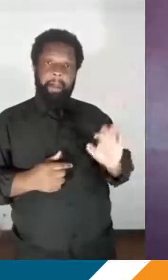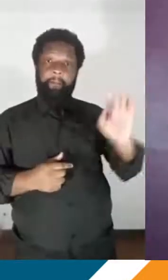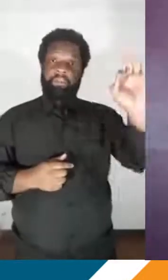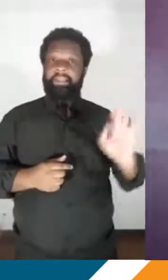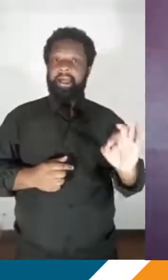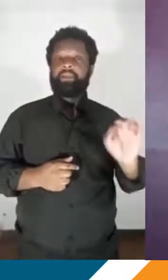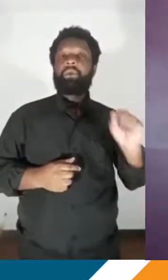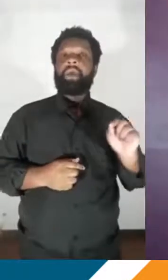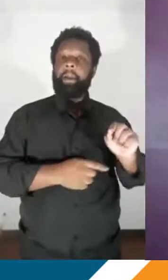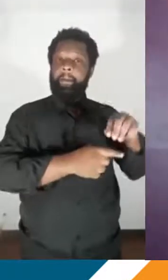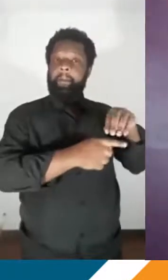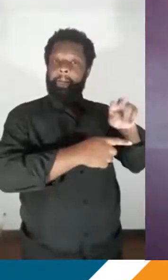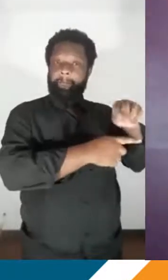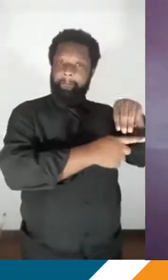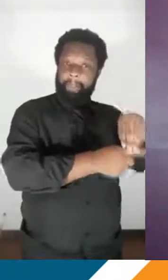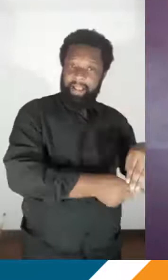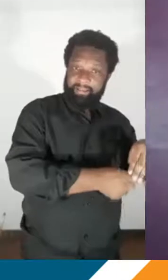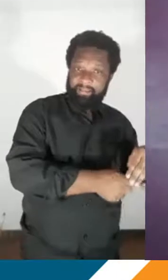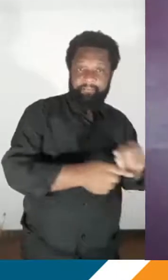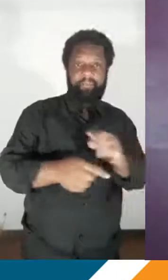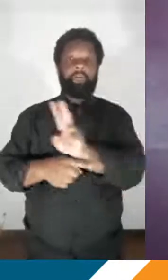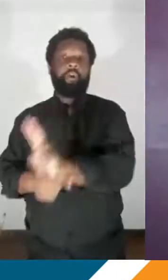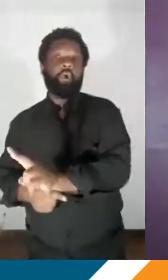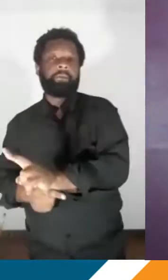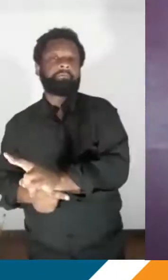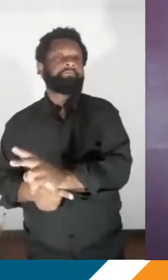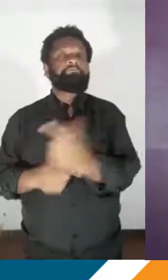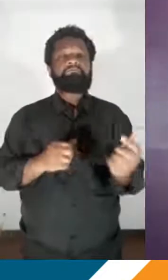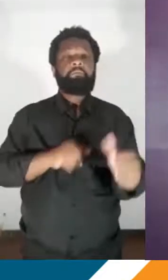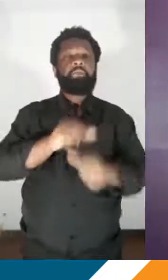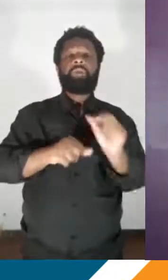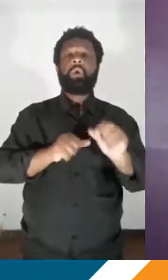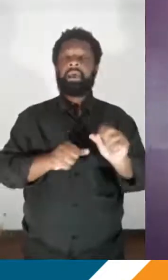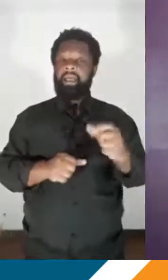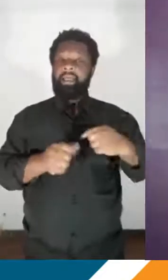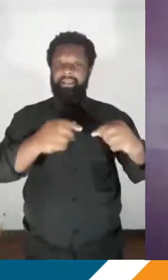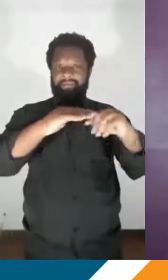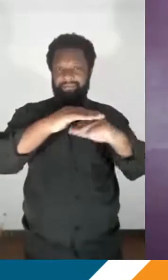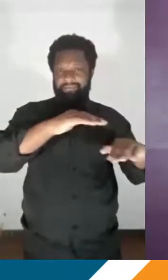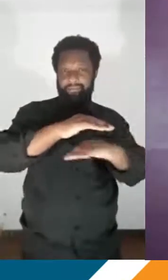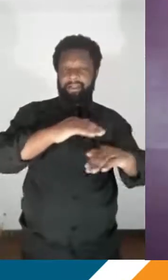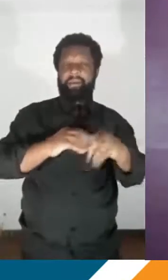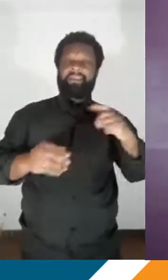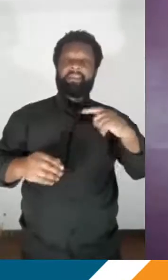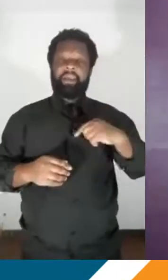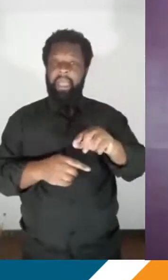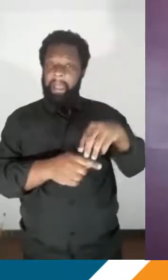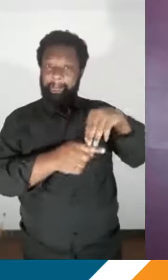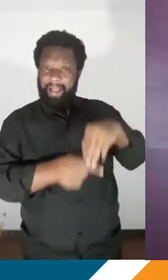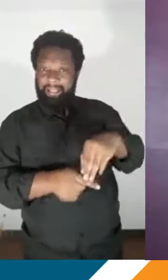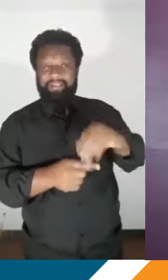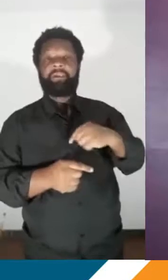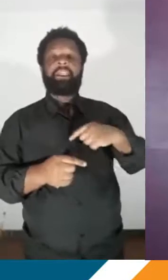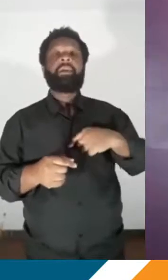porcentagem massa por volume, tá? E o que muda? Muda a parte de baixo. Em vez de ter massa da